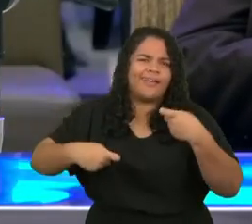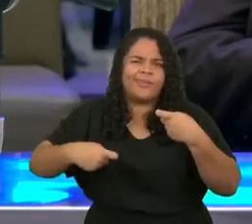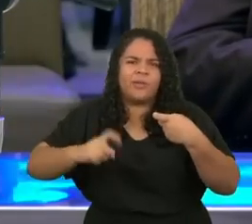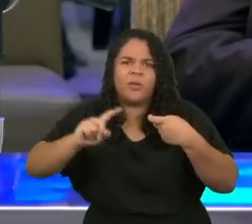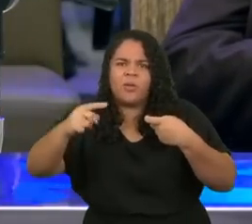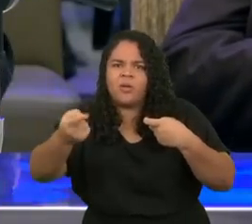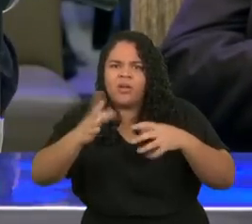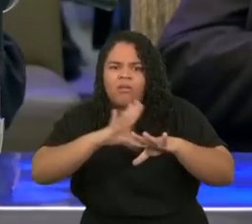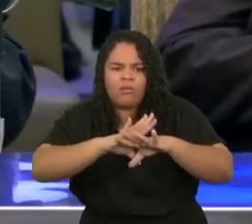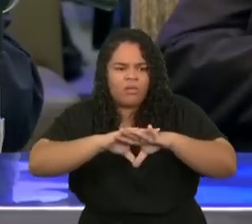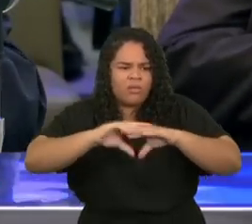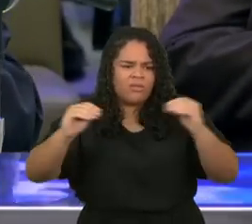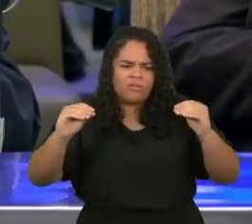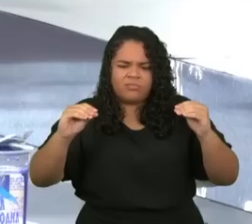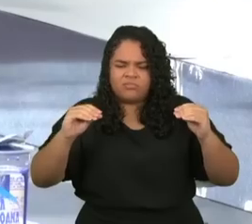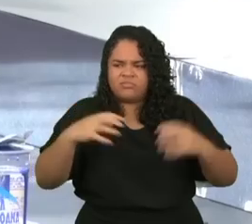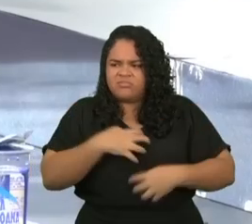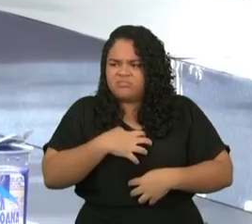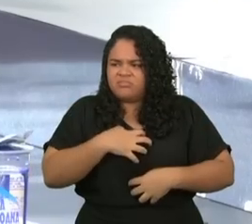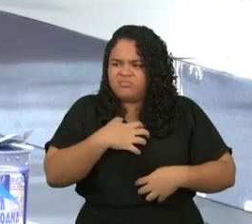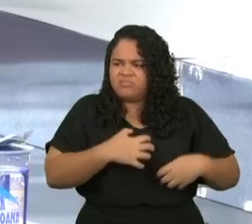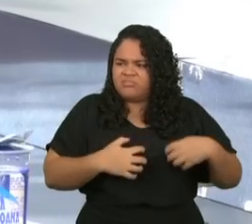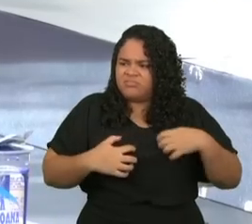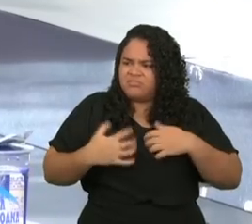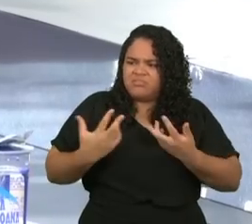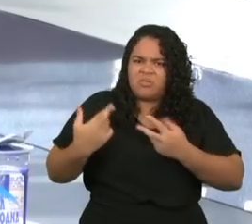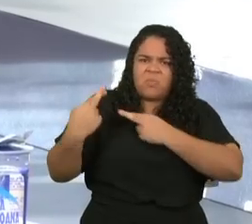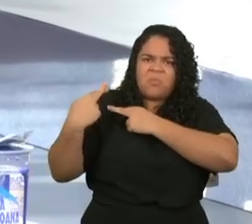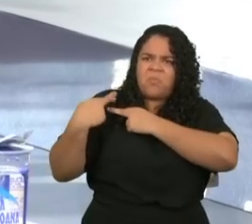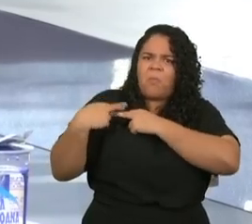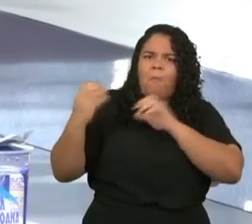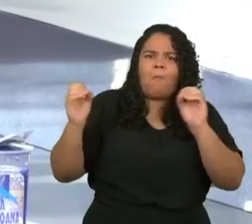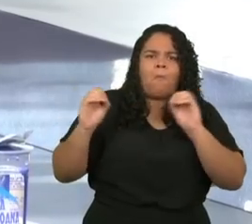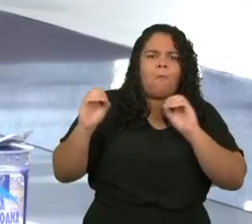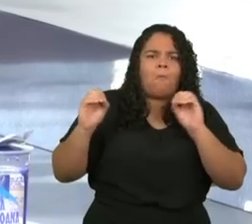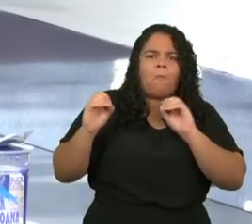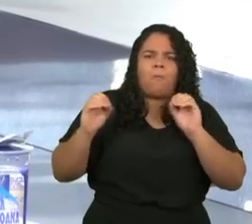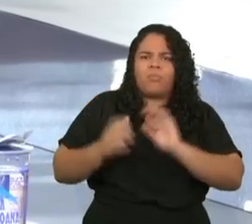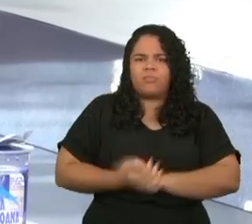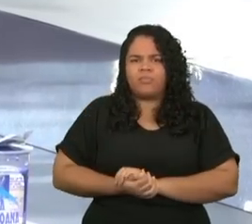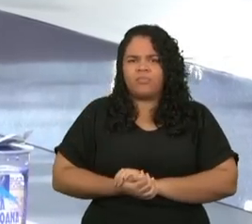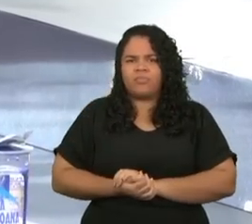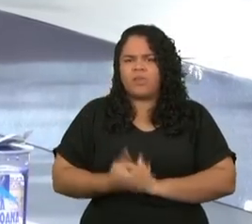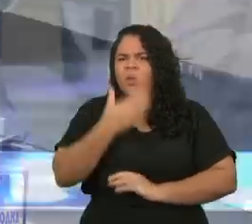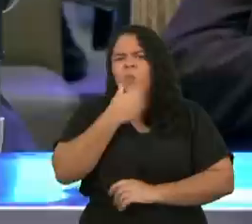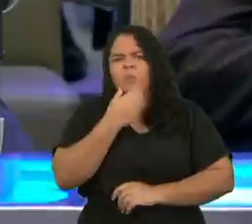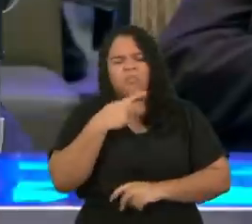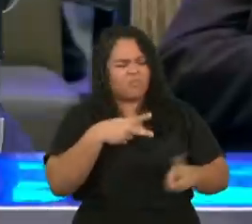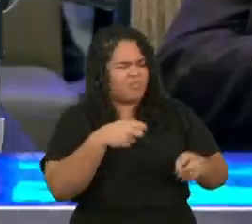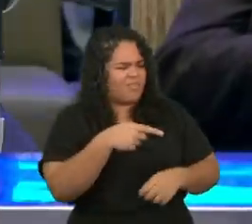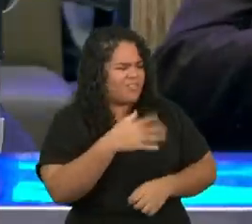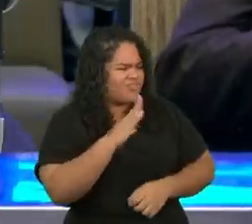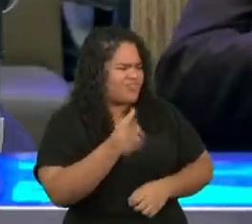a pessoa não manifesta nenhuma nem compromisso logo descarta aquela moça Ou